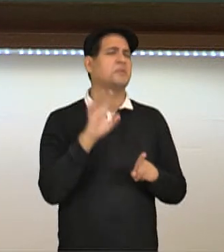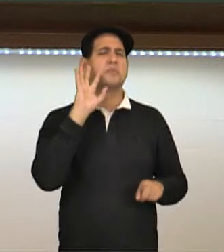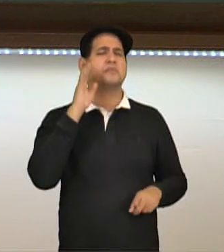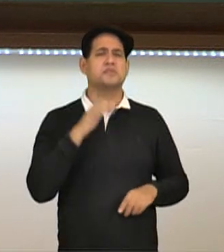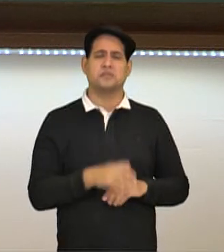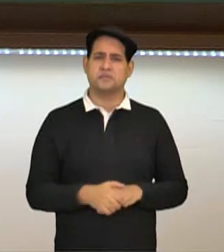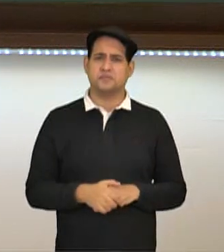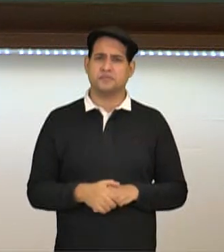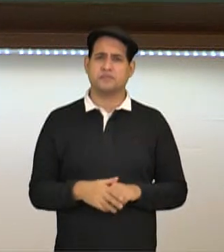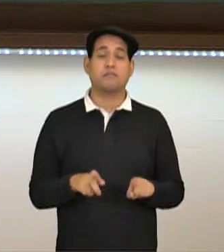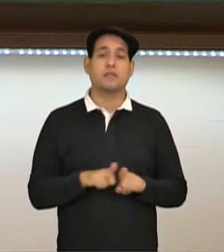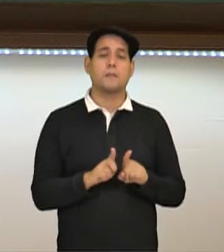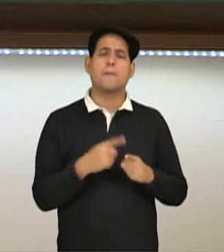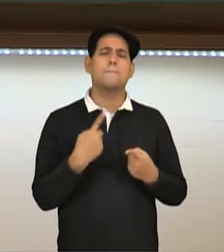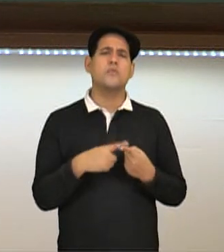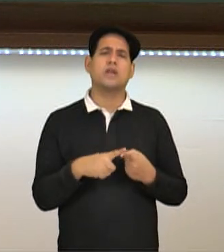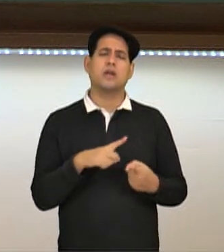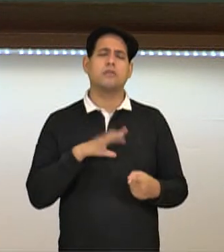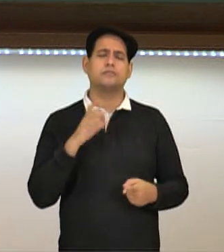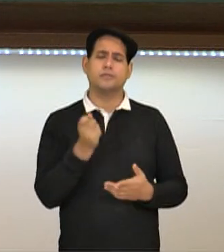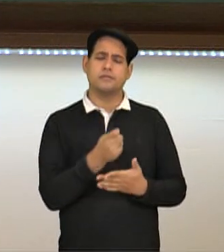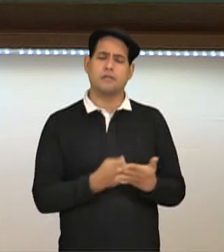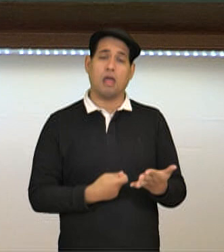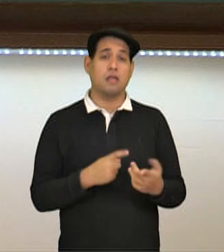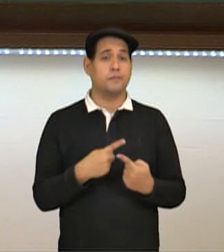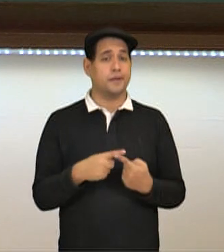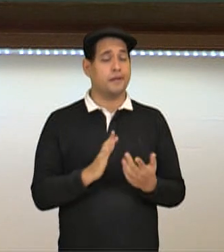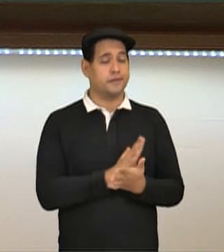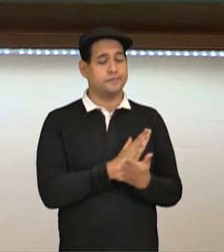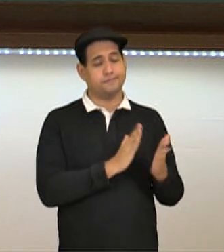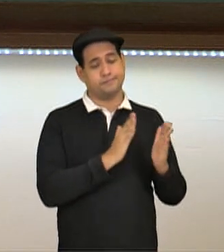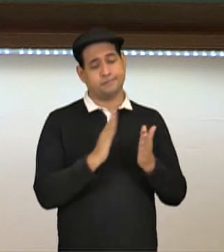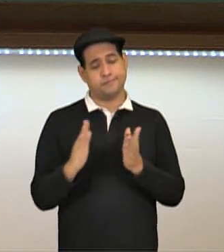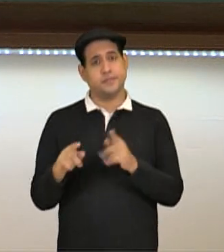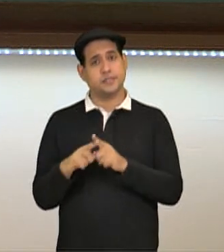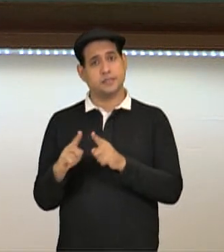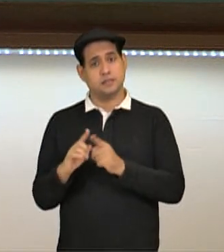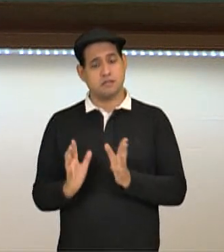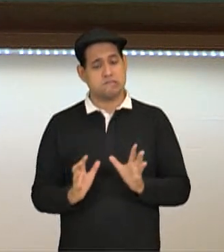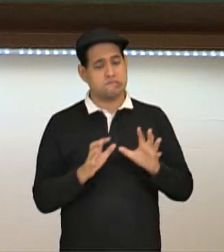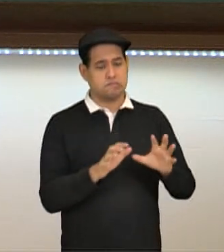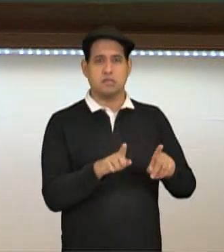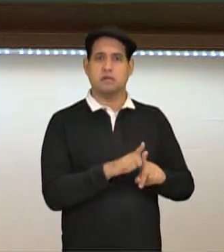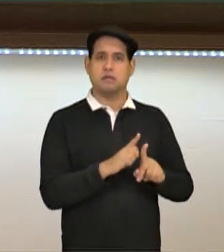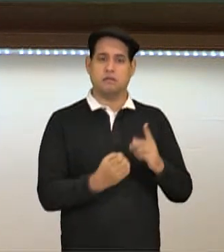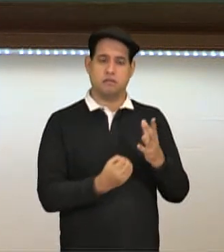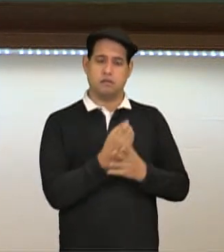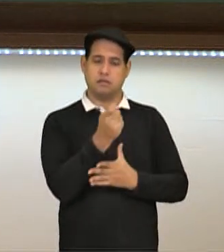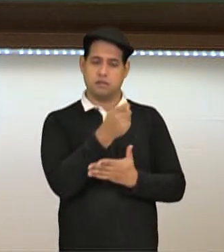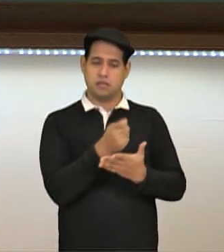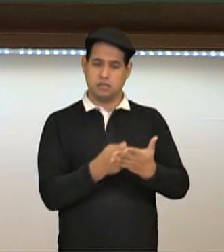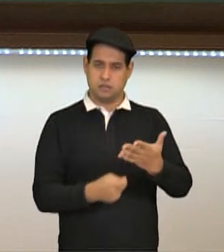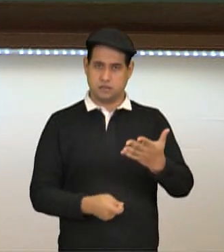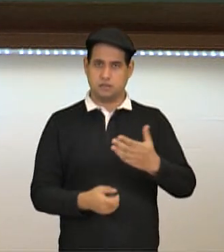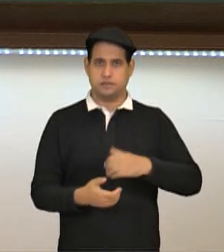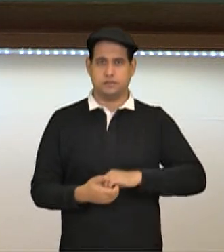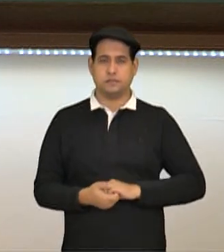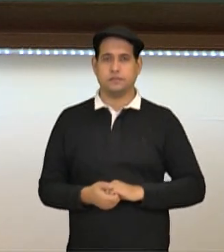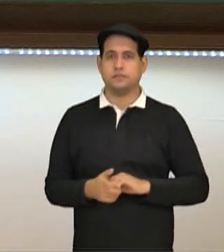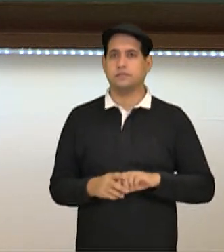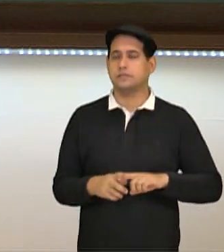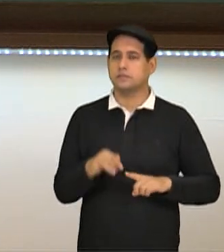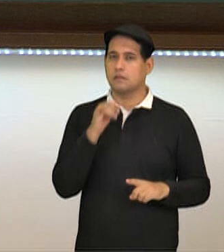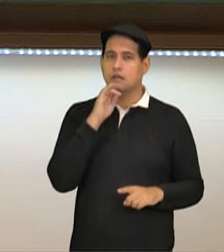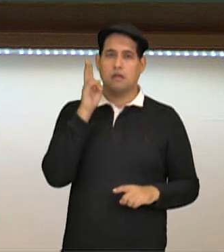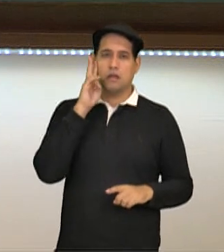que forma que os acontecimentos de um determinado período histórico influenciam na construção da narrativa. Então, o